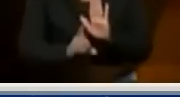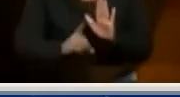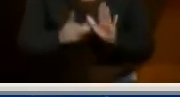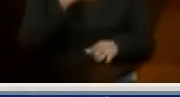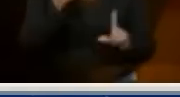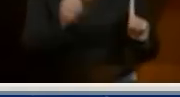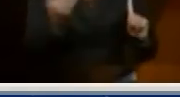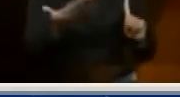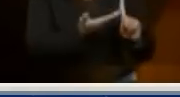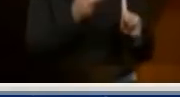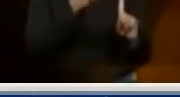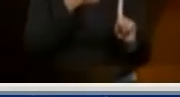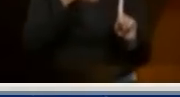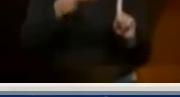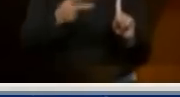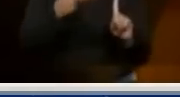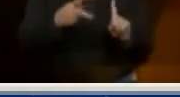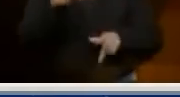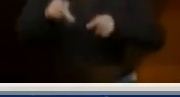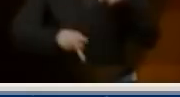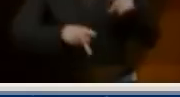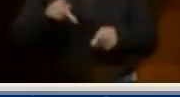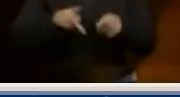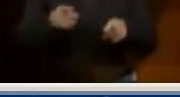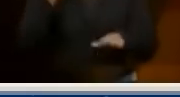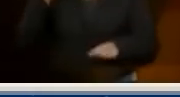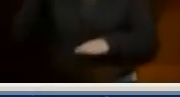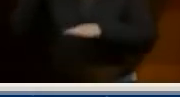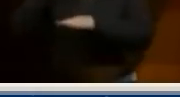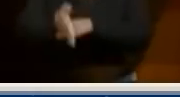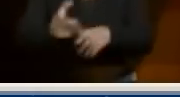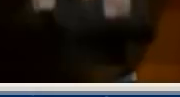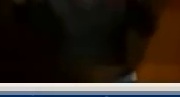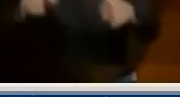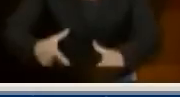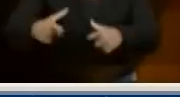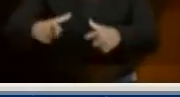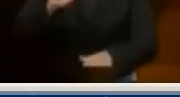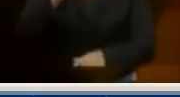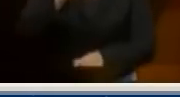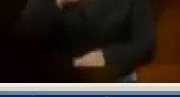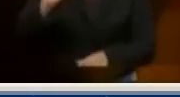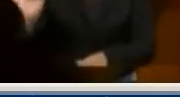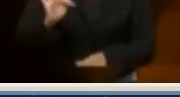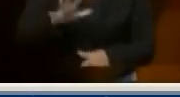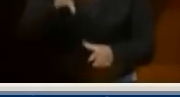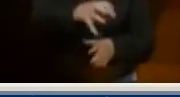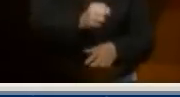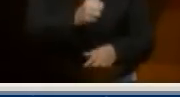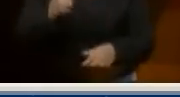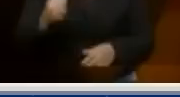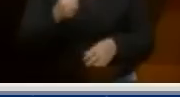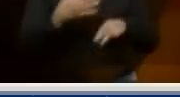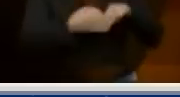é para a cor verde que estavam em experimentação e muitos inclusive acabar e acabaram